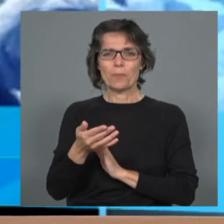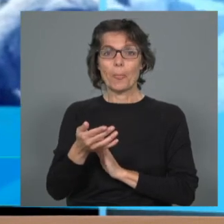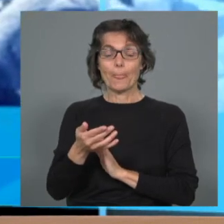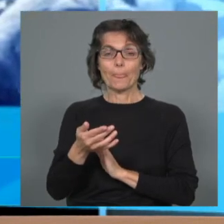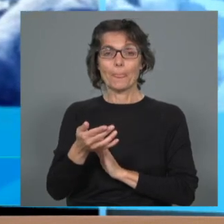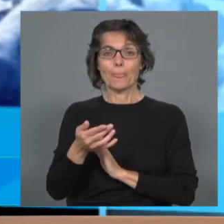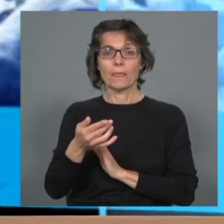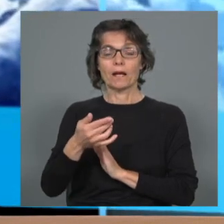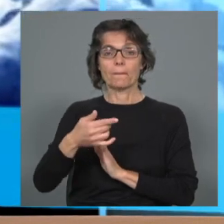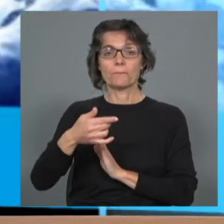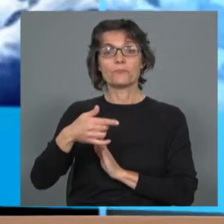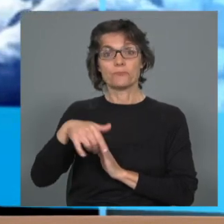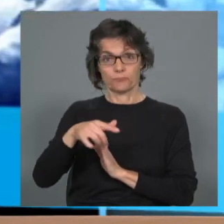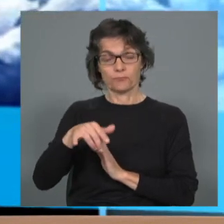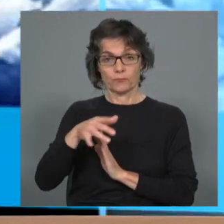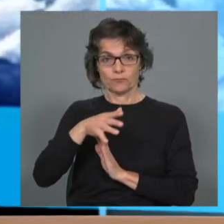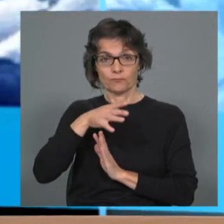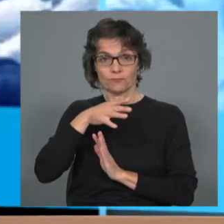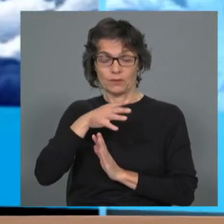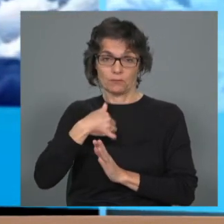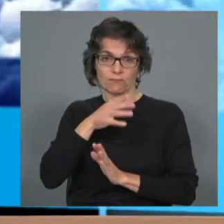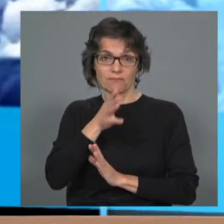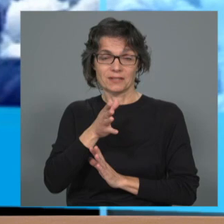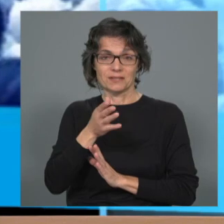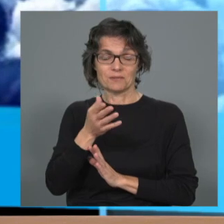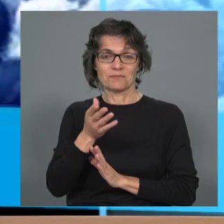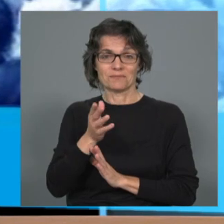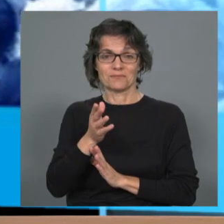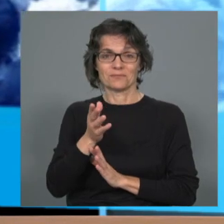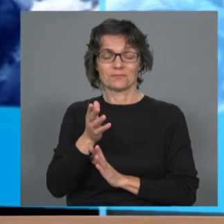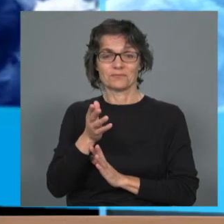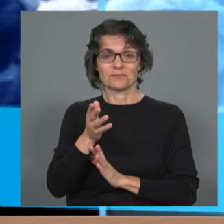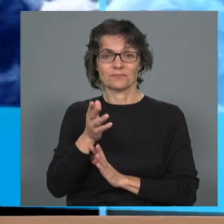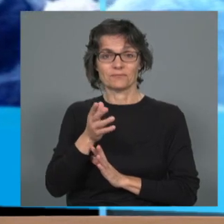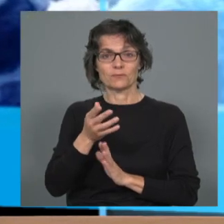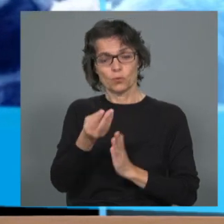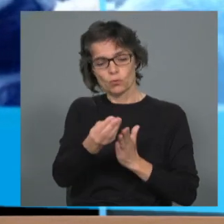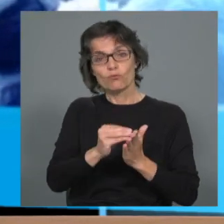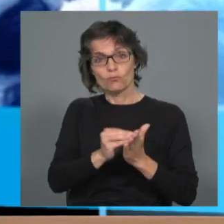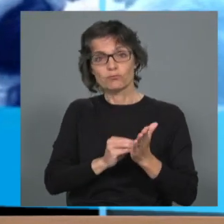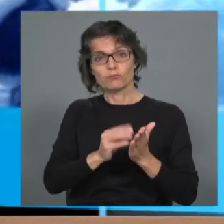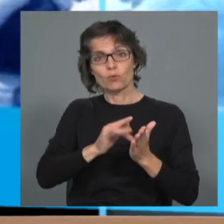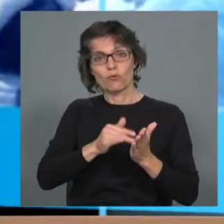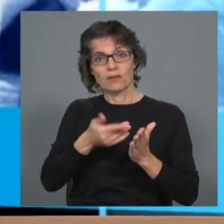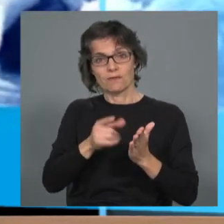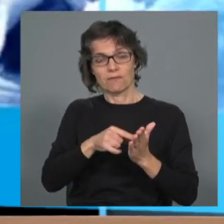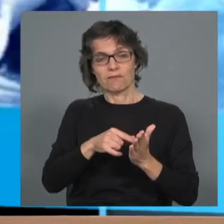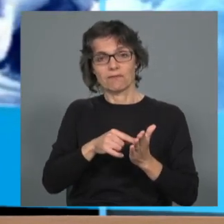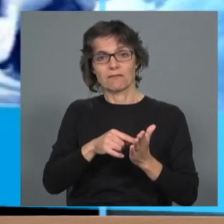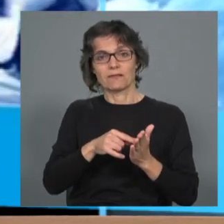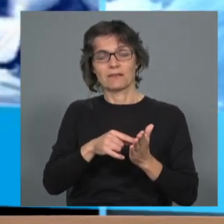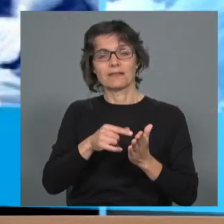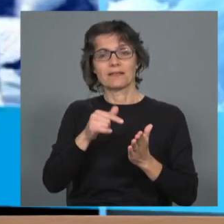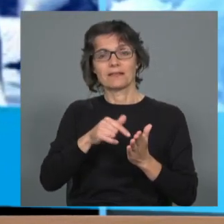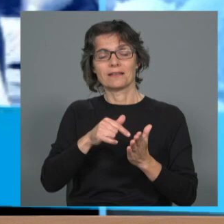Como deixámos bem escrito, bem dito no livro, e porque é uma